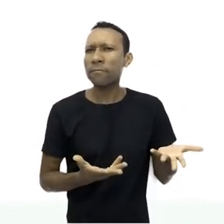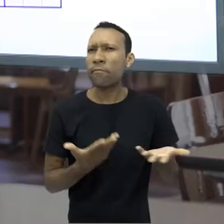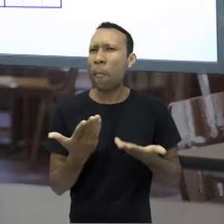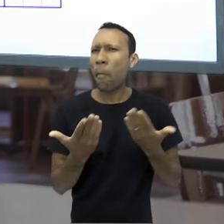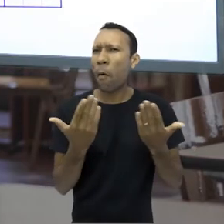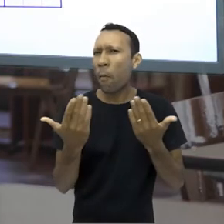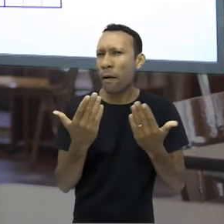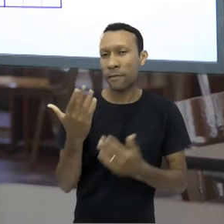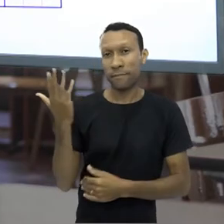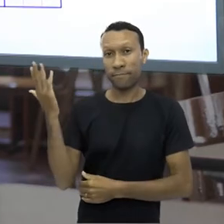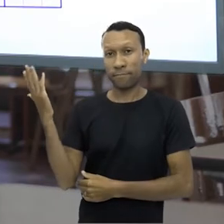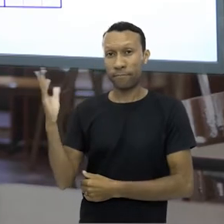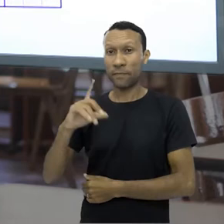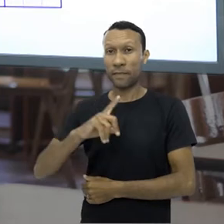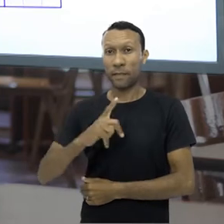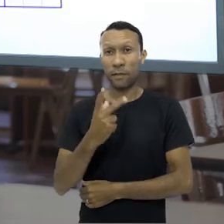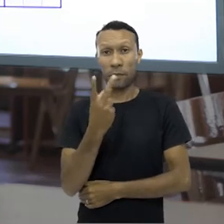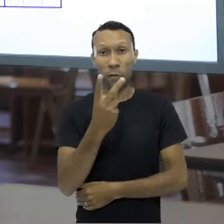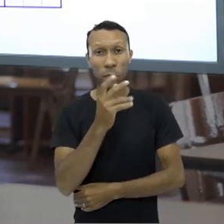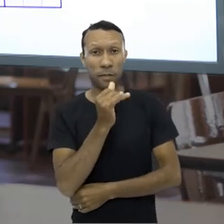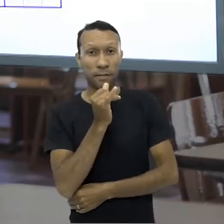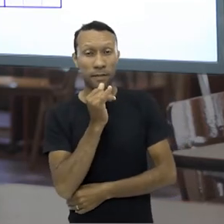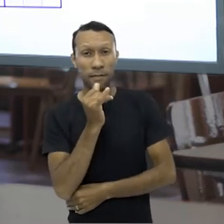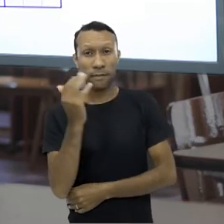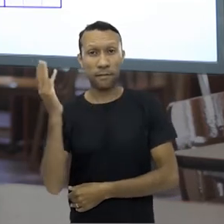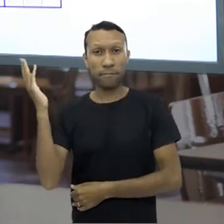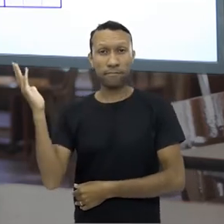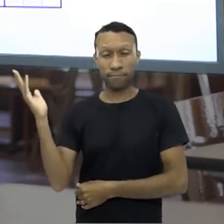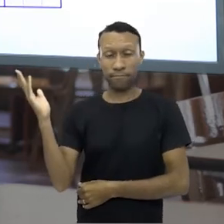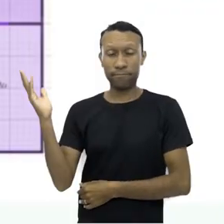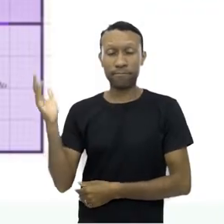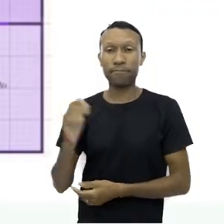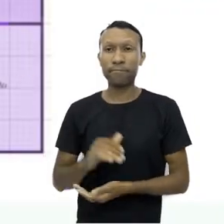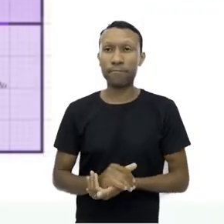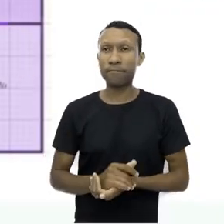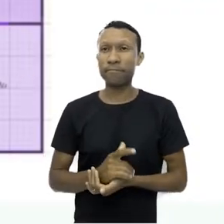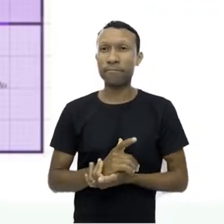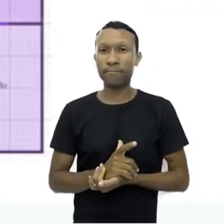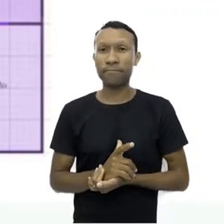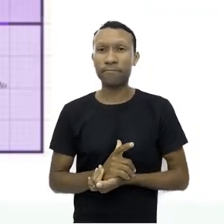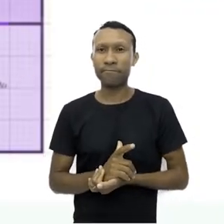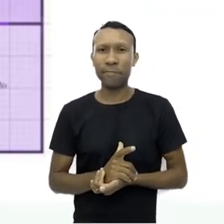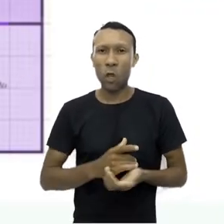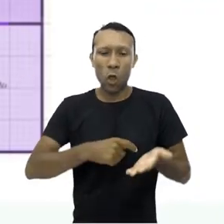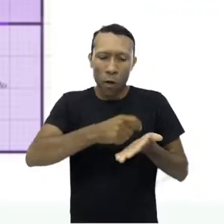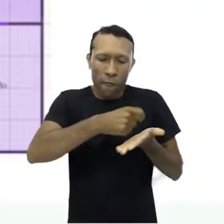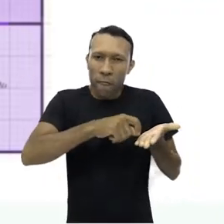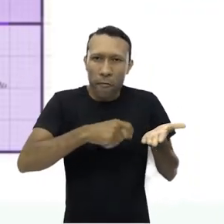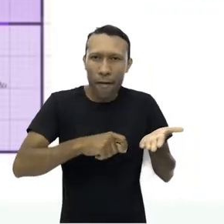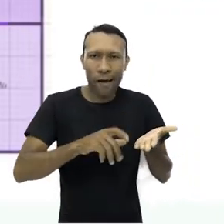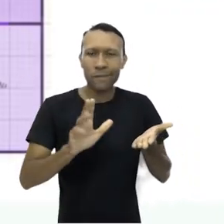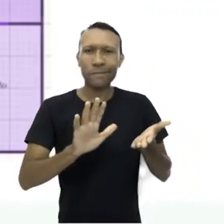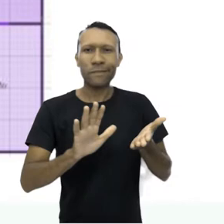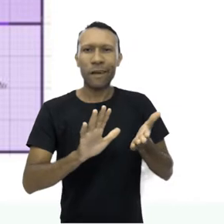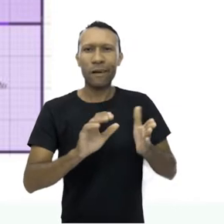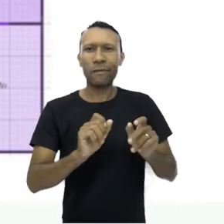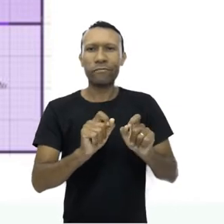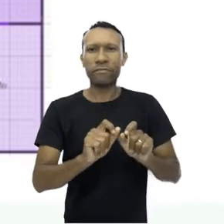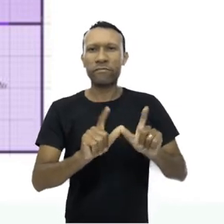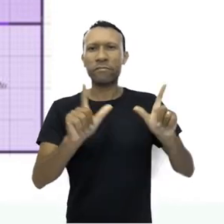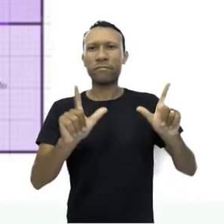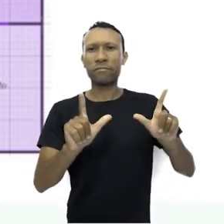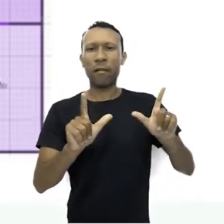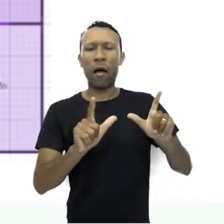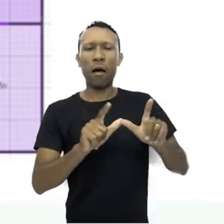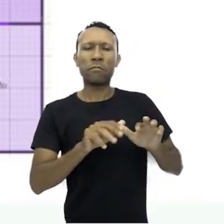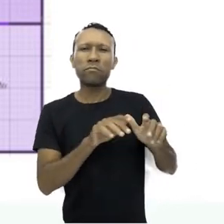planta baixa? Ó, eu trouxe 2 exemplos aqui, tá certo? Que eu fiz. Aqui a gente pode ver que eu não fiz à mão, tá bom? Eu fiz de um programa chamado